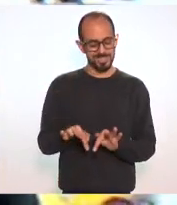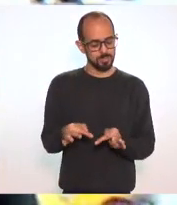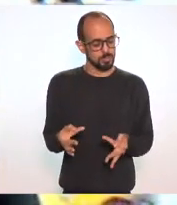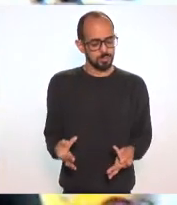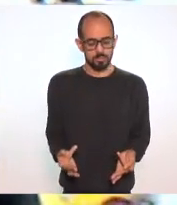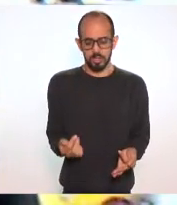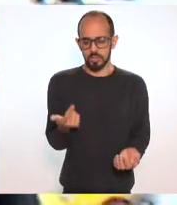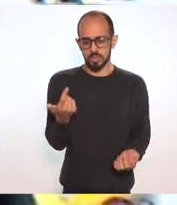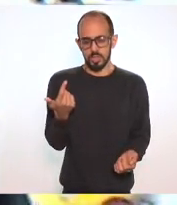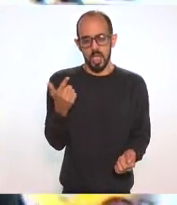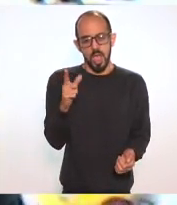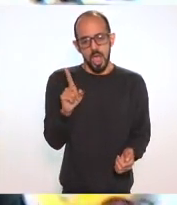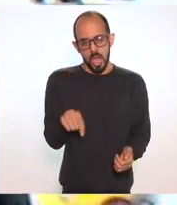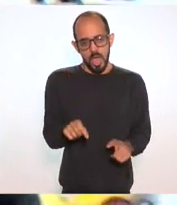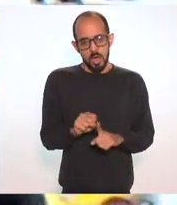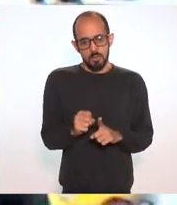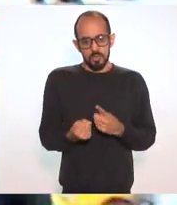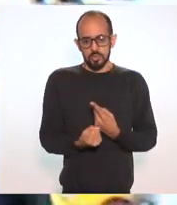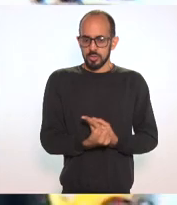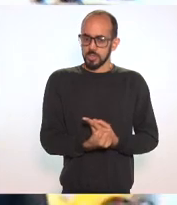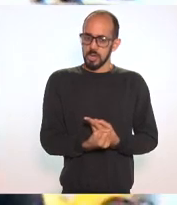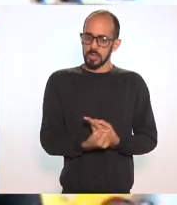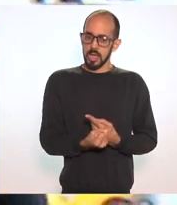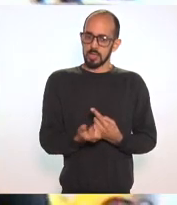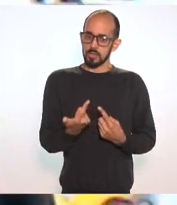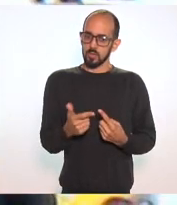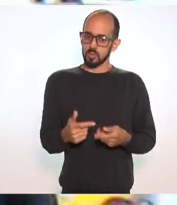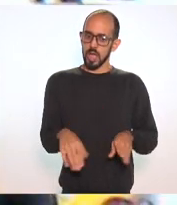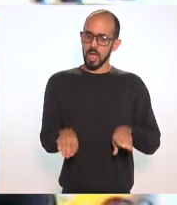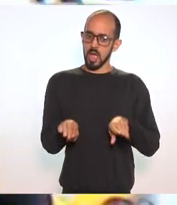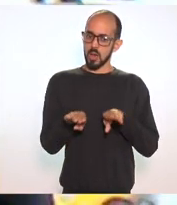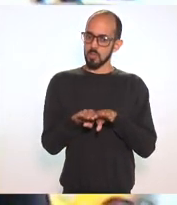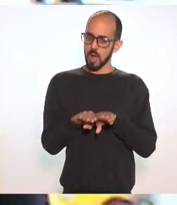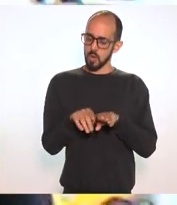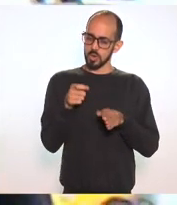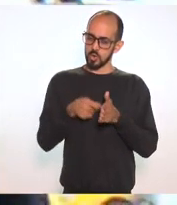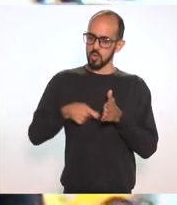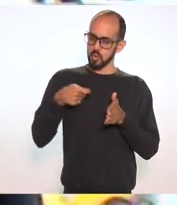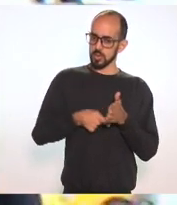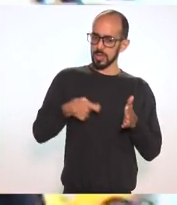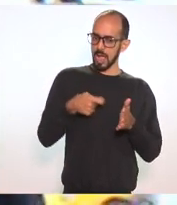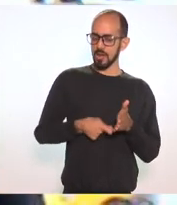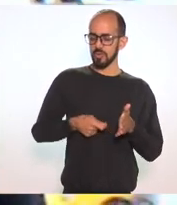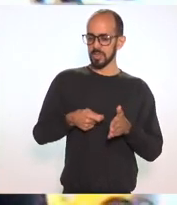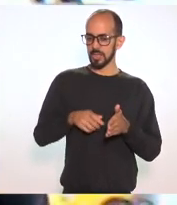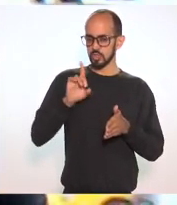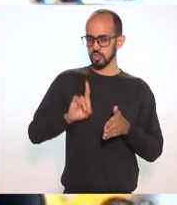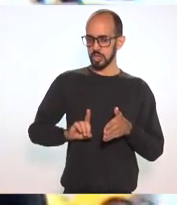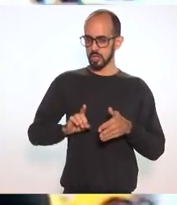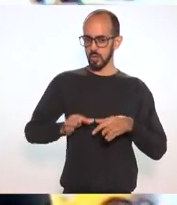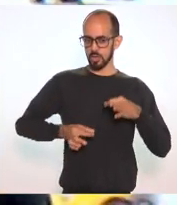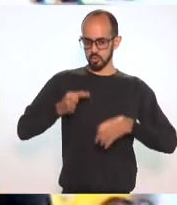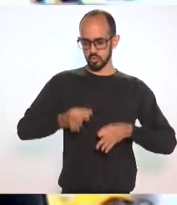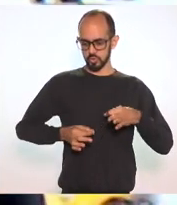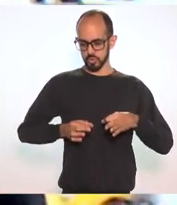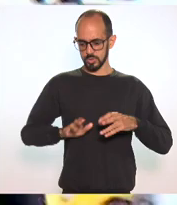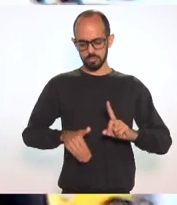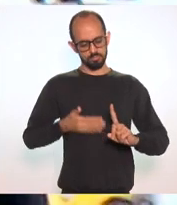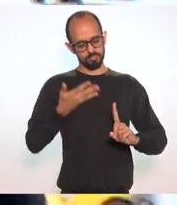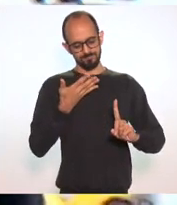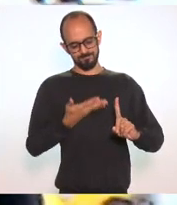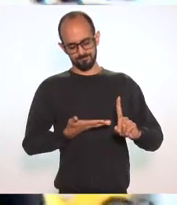sociedade marcada pela desigualdade, lutavam para ter direito à justiça, para ter direito à dignidade. Né? O